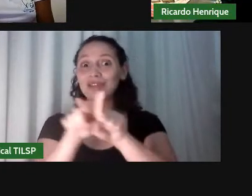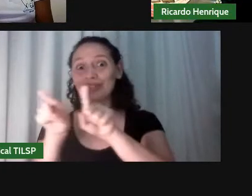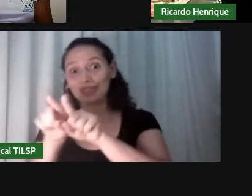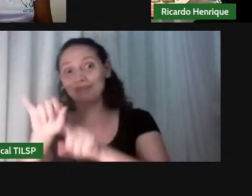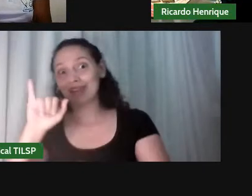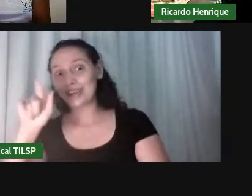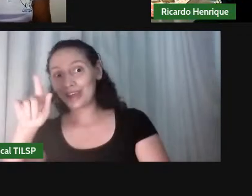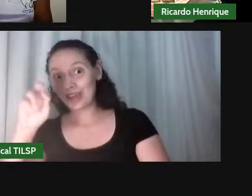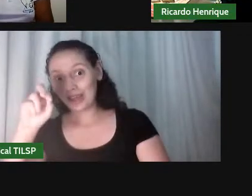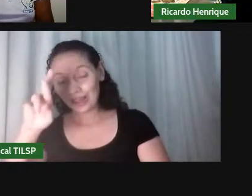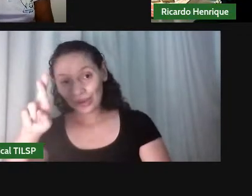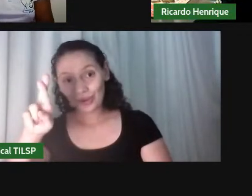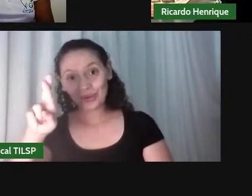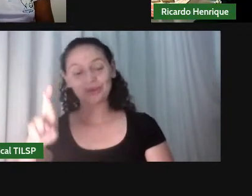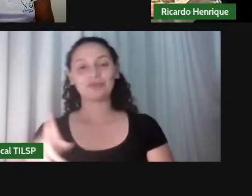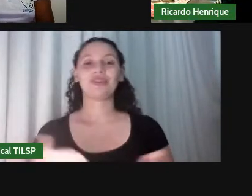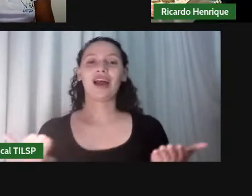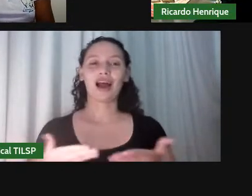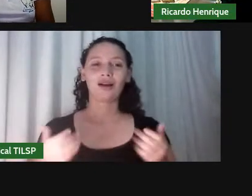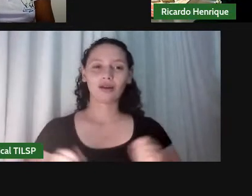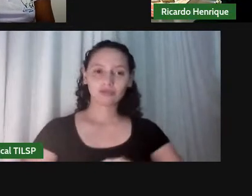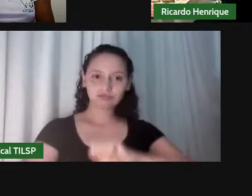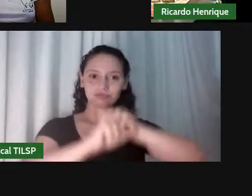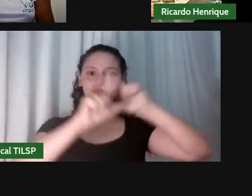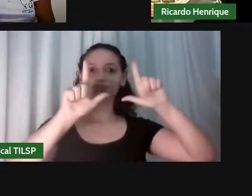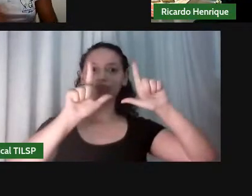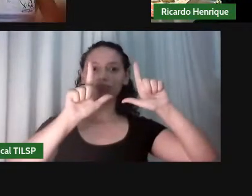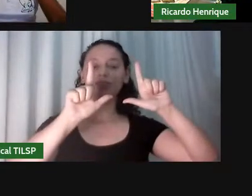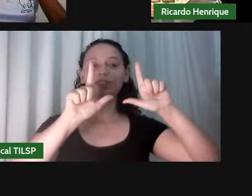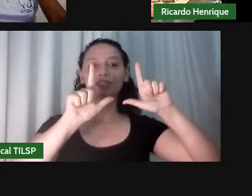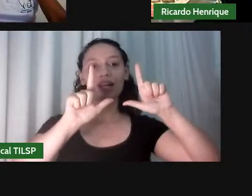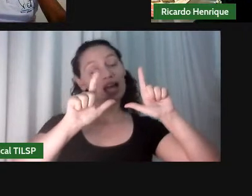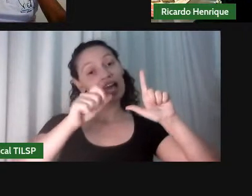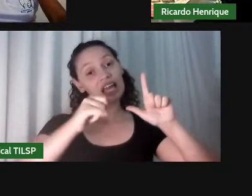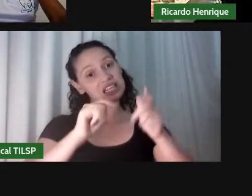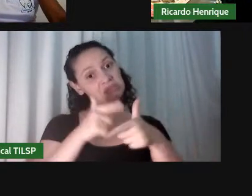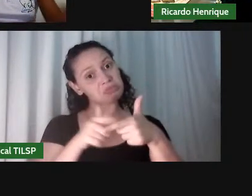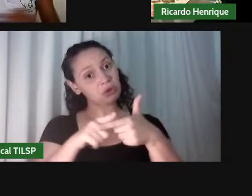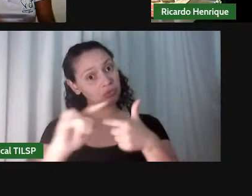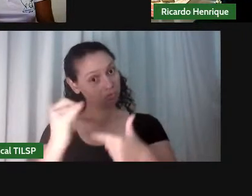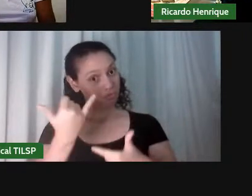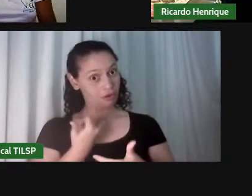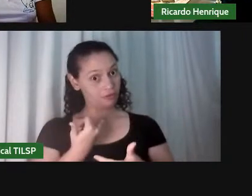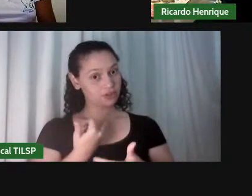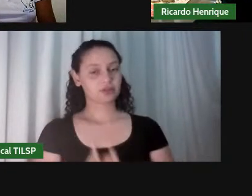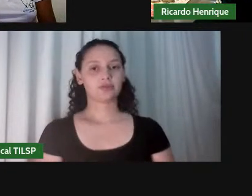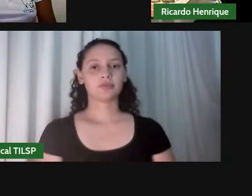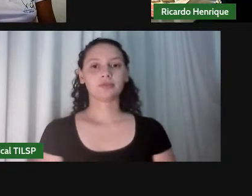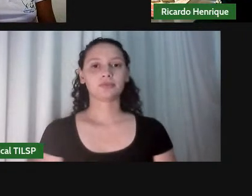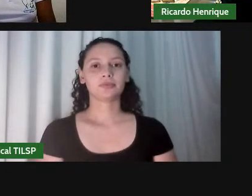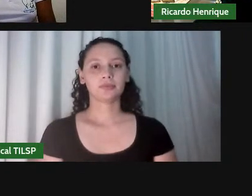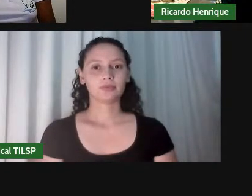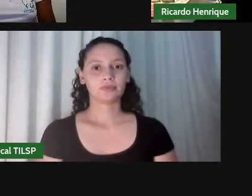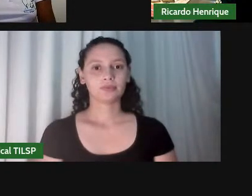Então, vamos lá, vou mostrar minha tela aqui, vocês me avisem qualquer coisa, tá? Vamos ver aqui.